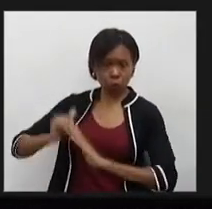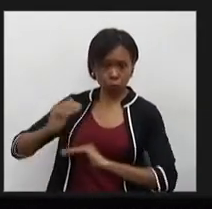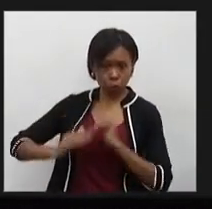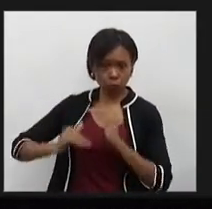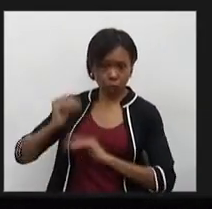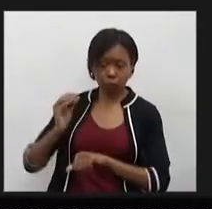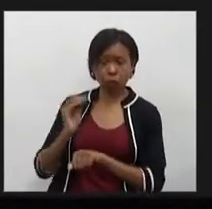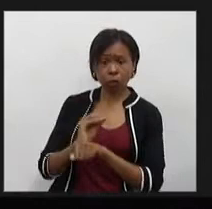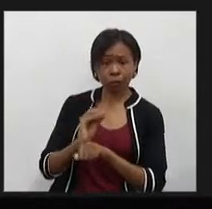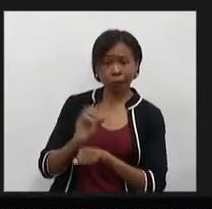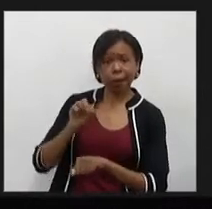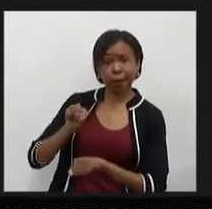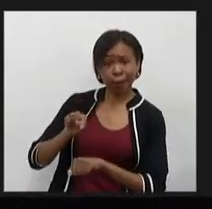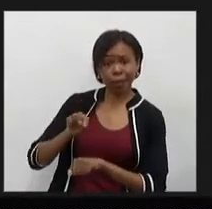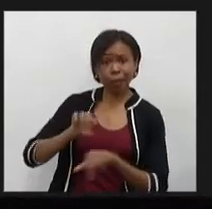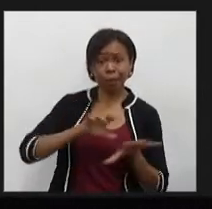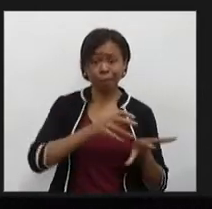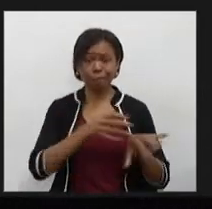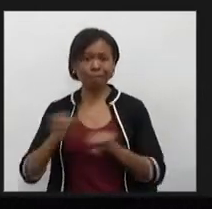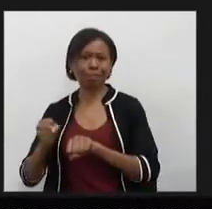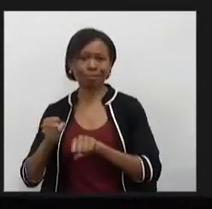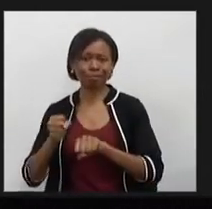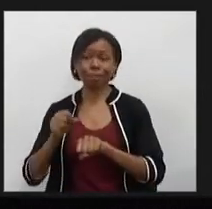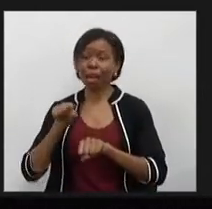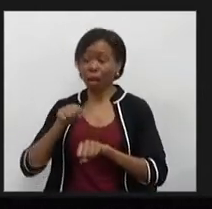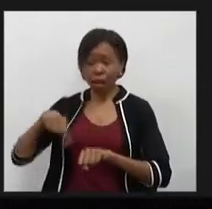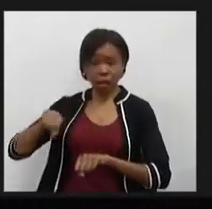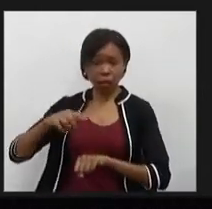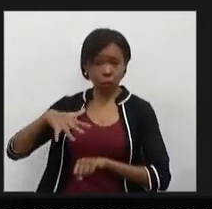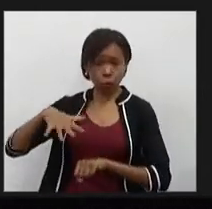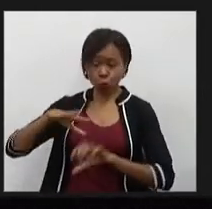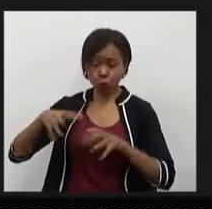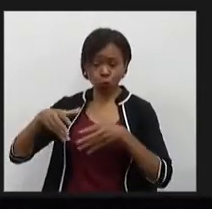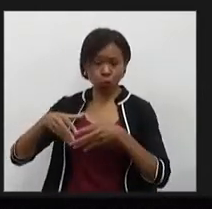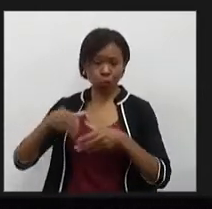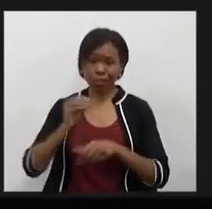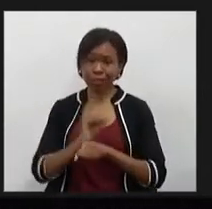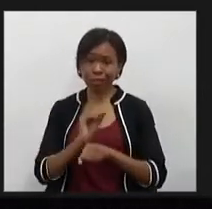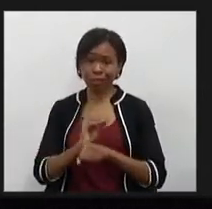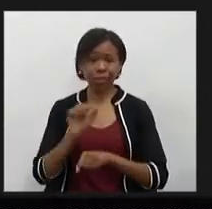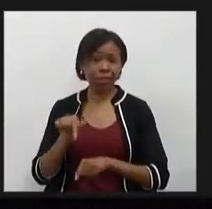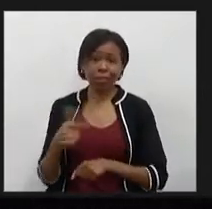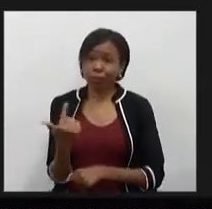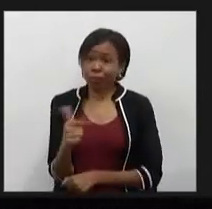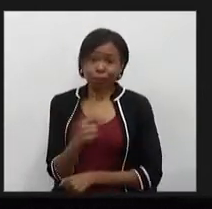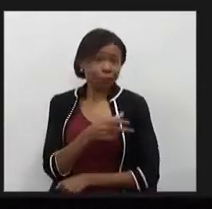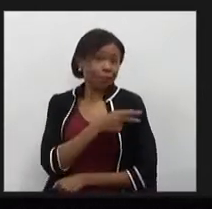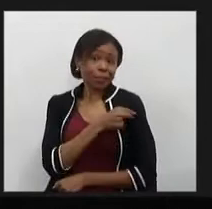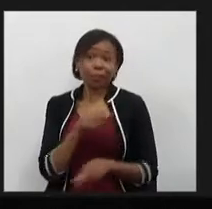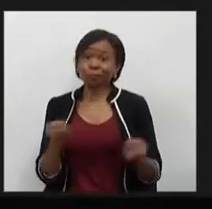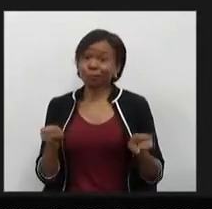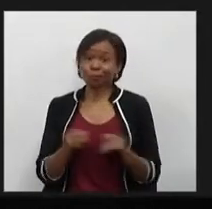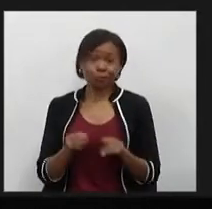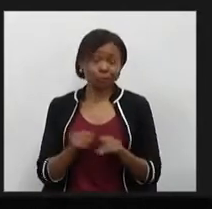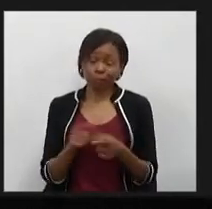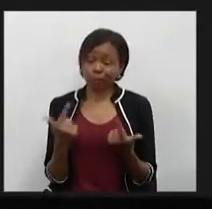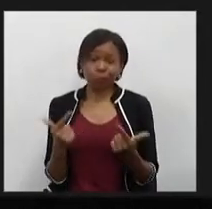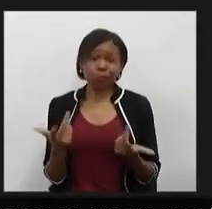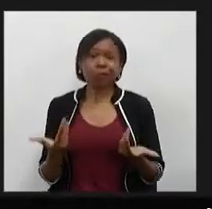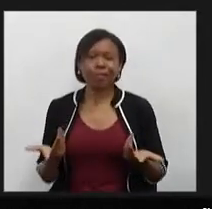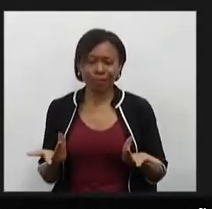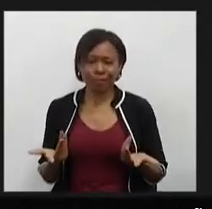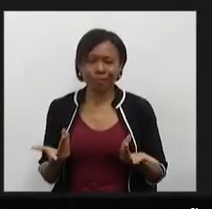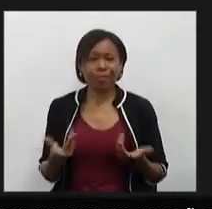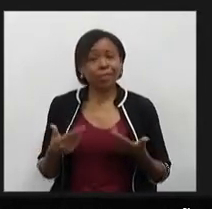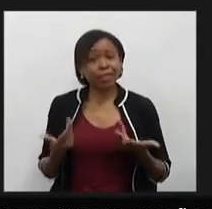a deficiência e elas também não estão vacinadas. Então, nós não temos que falar somente da vacinação, vou muito mais além disso, nós